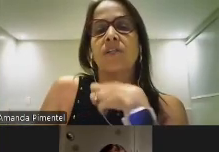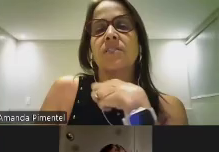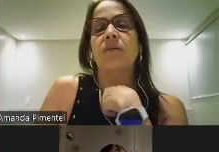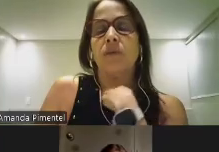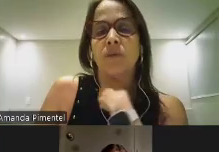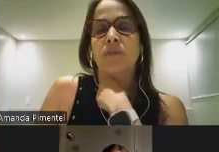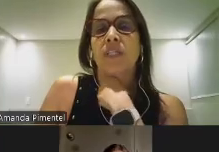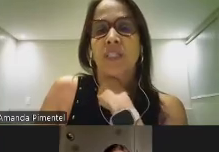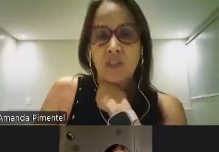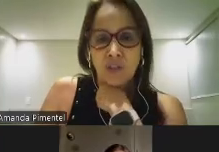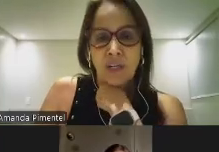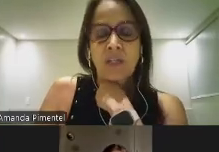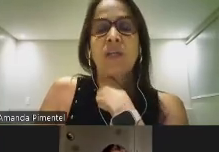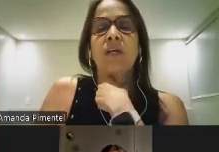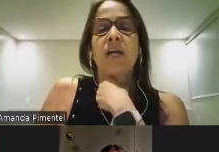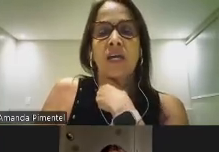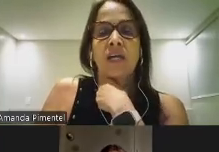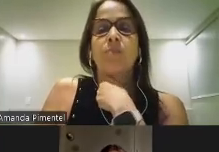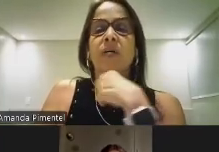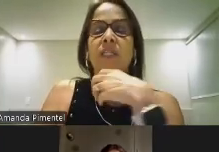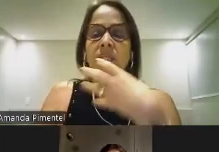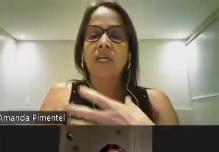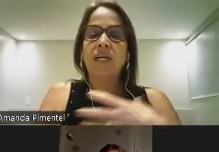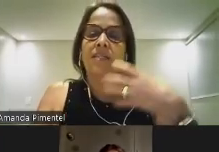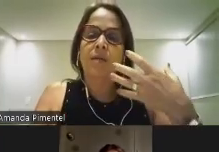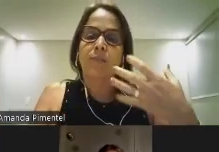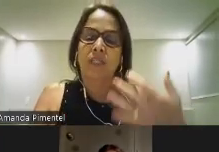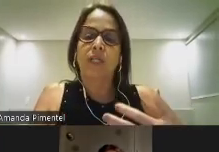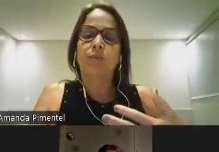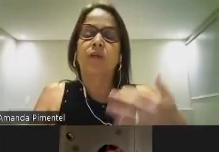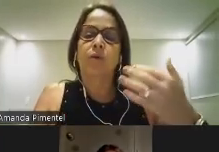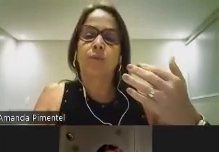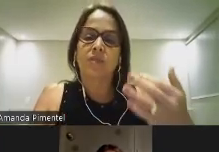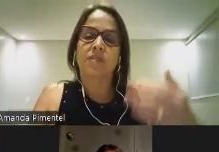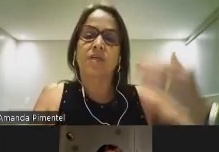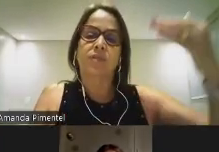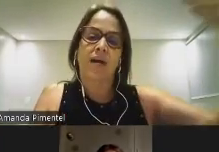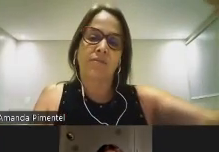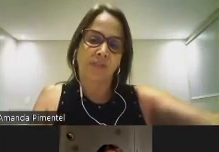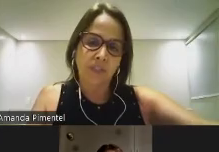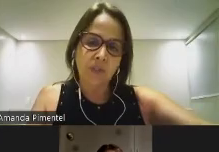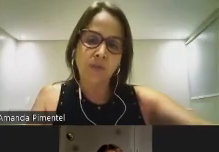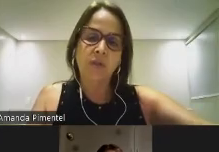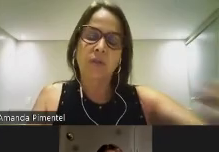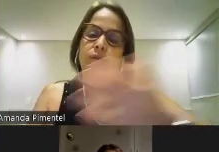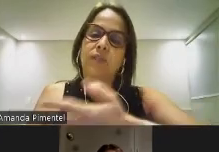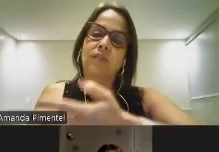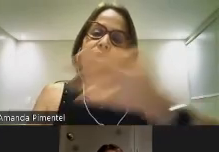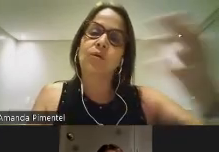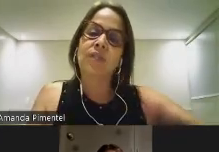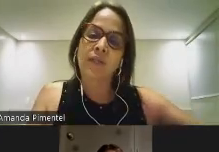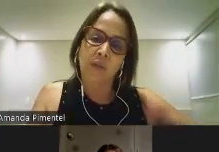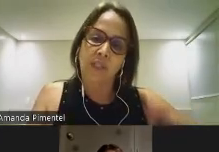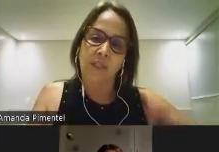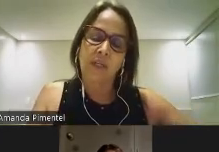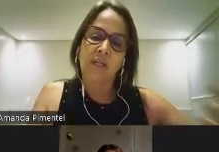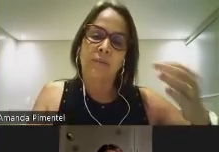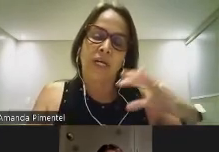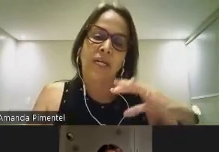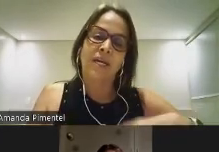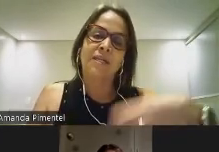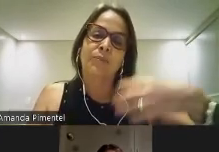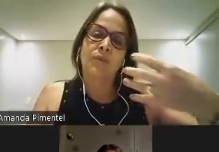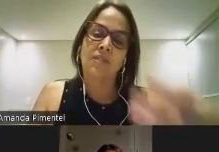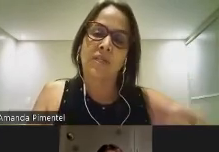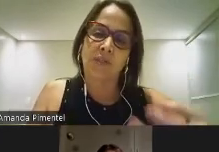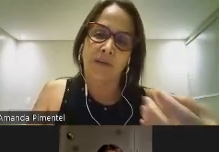nossa intervenção enquanto dentista é manter essa mandíbula numa posição de avanço durante toda a noite,